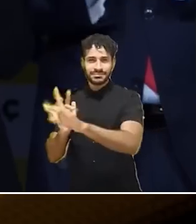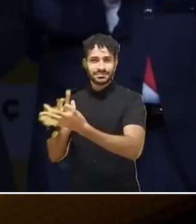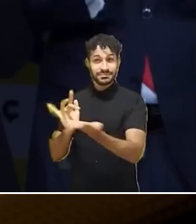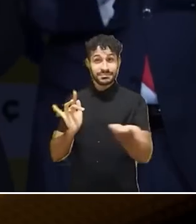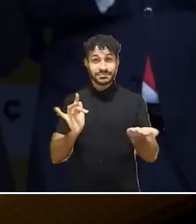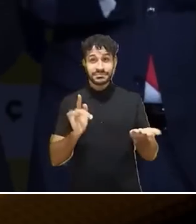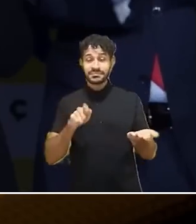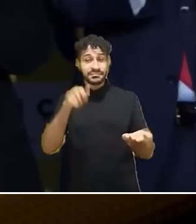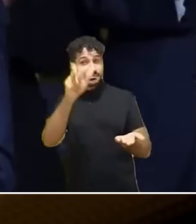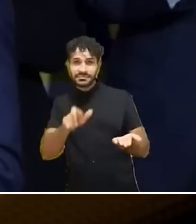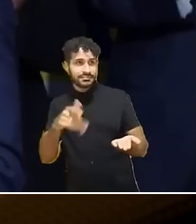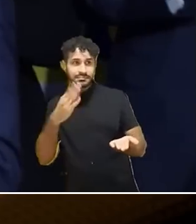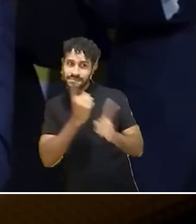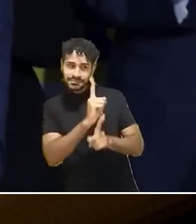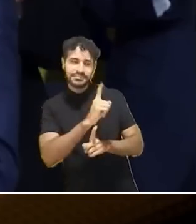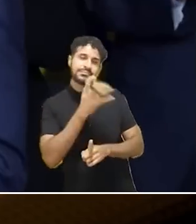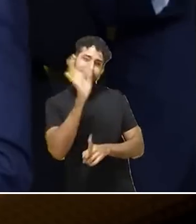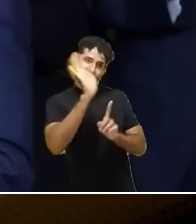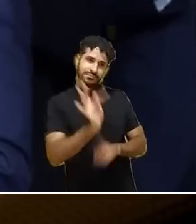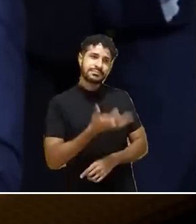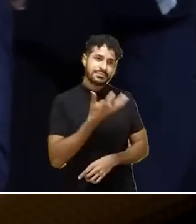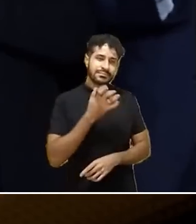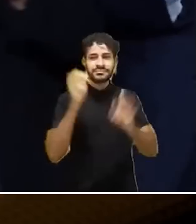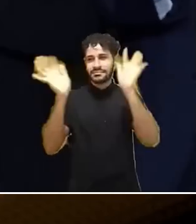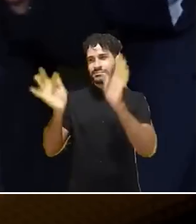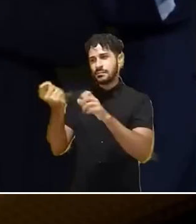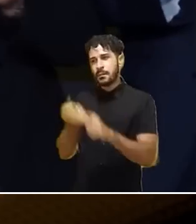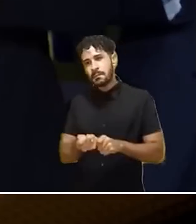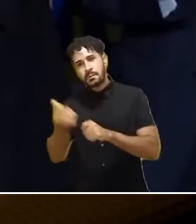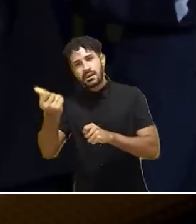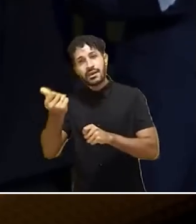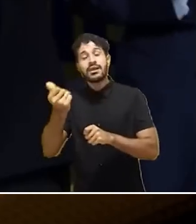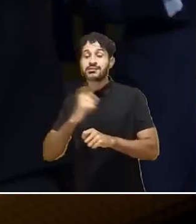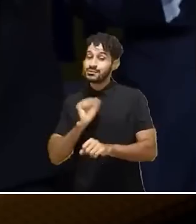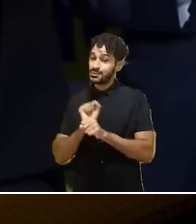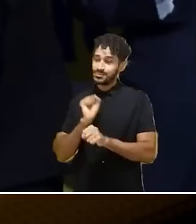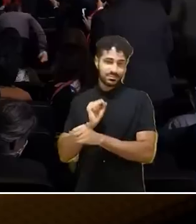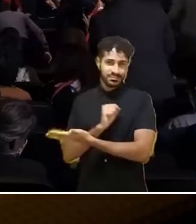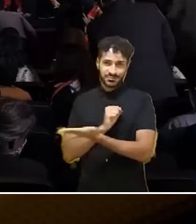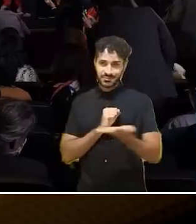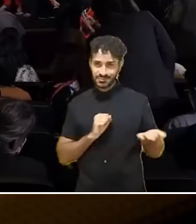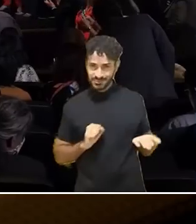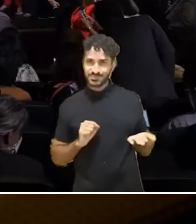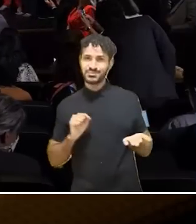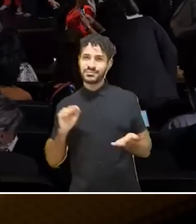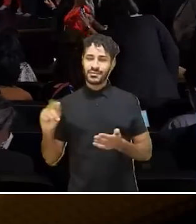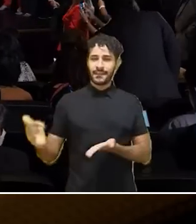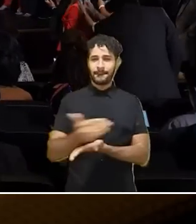e Ministério da indústria do Comércio é nada é nada ele faz isso